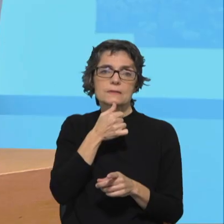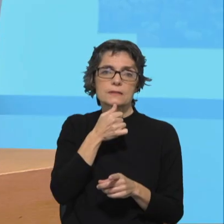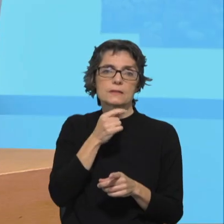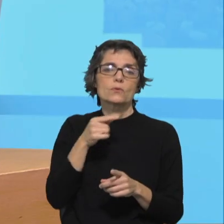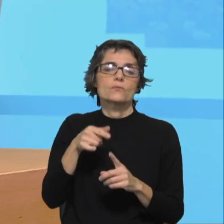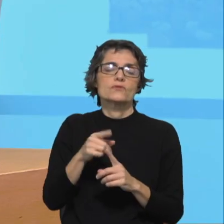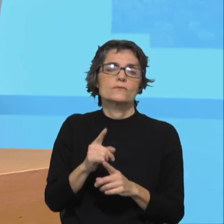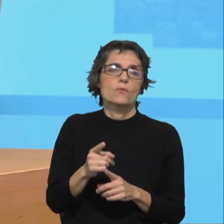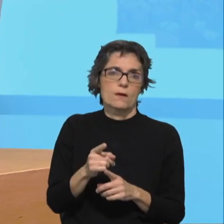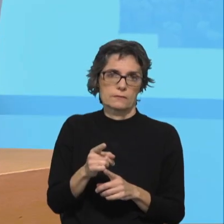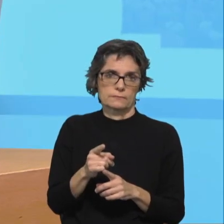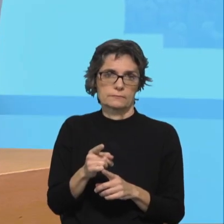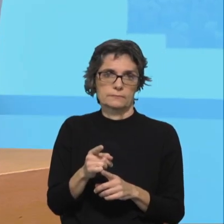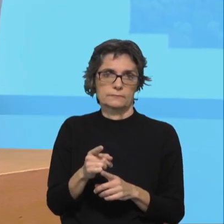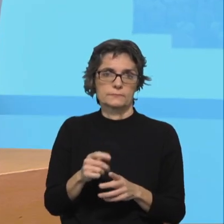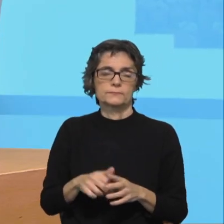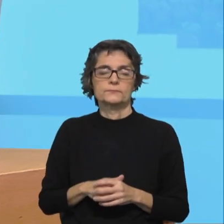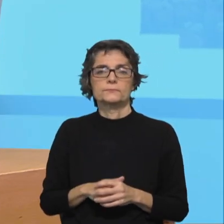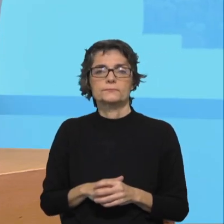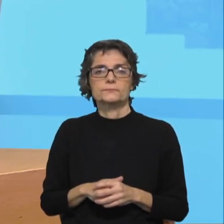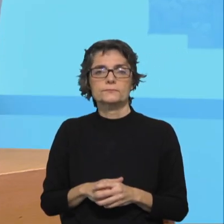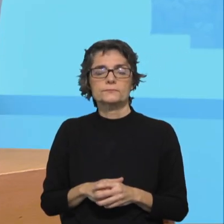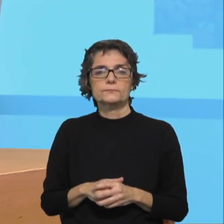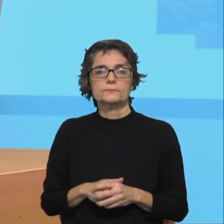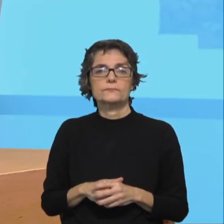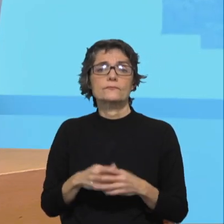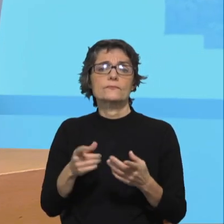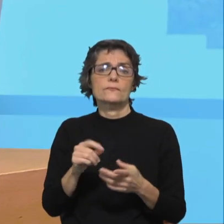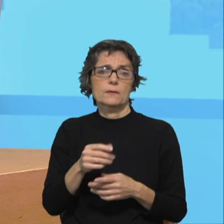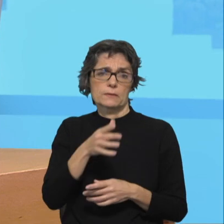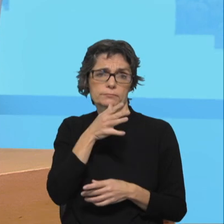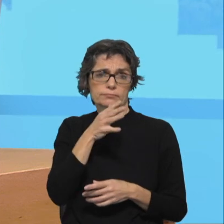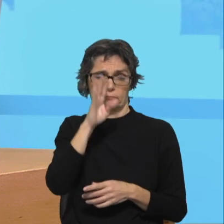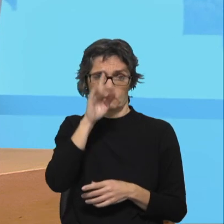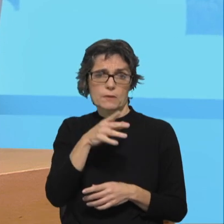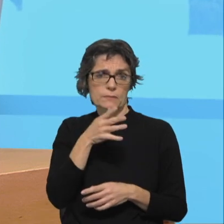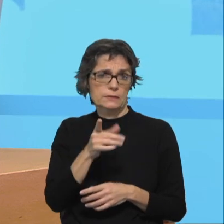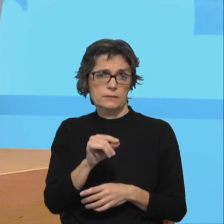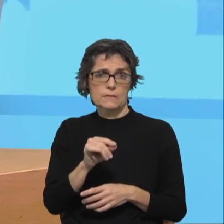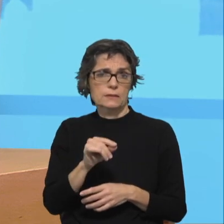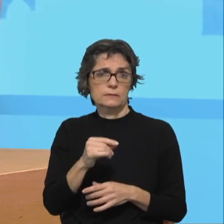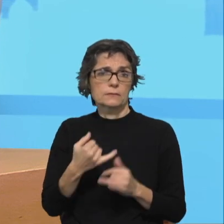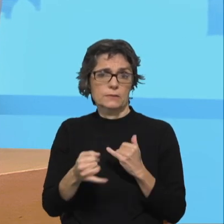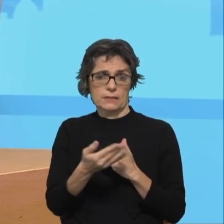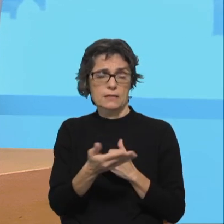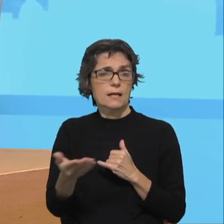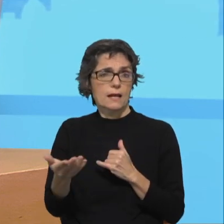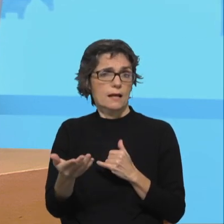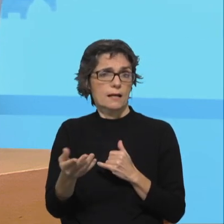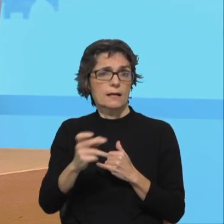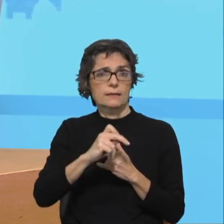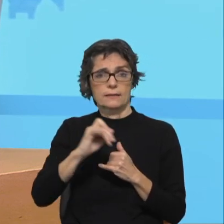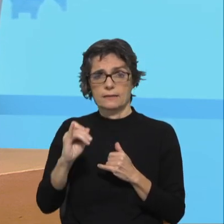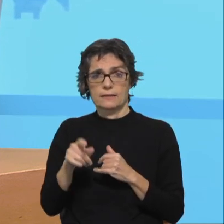meios. E a mensagem salienta alguns aspectos, alguns perigos que podem decorrer do uso da inteligência artificial, a